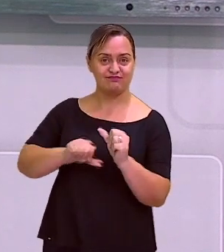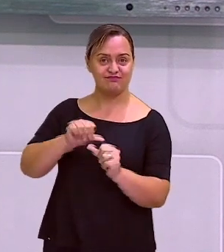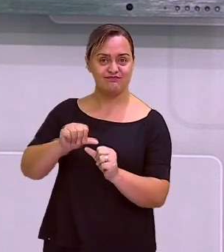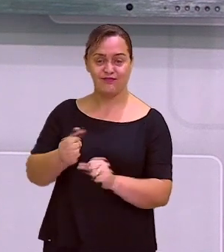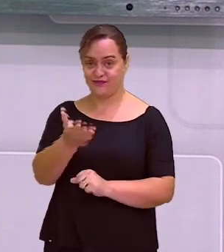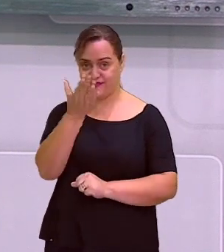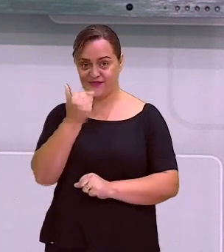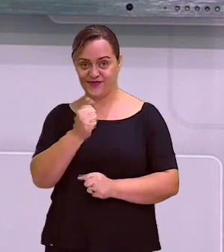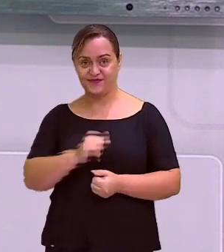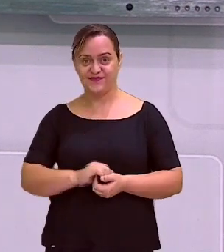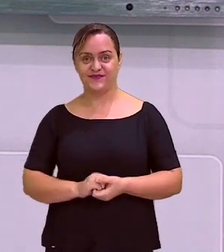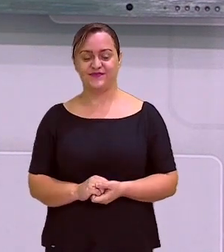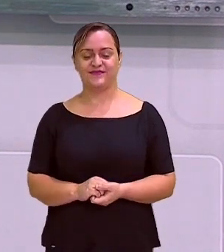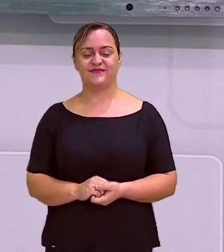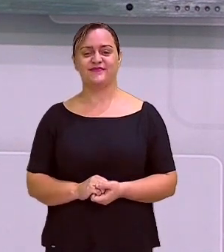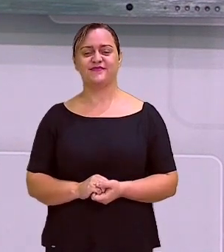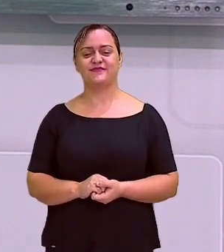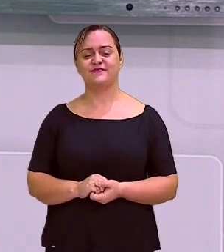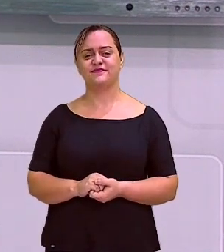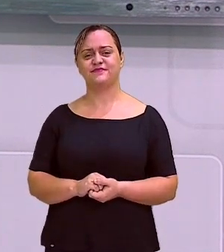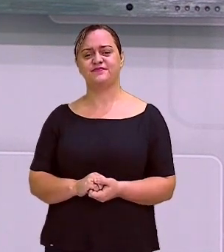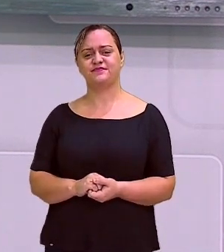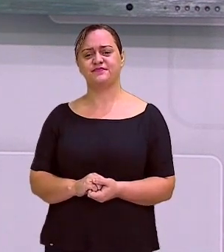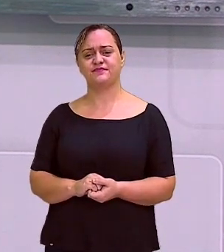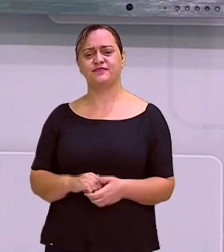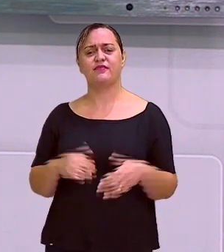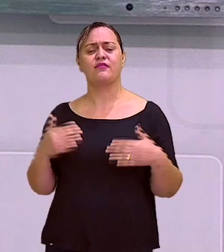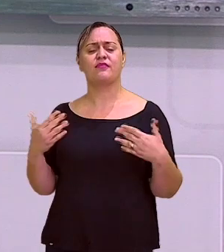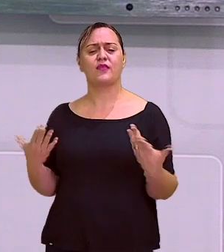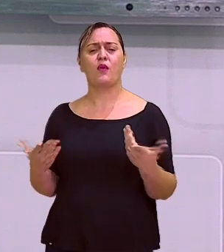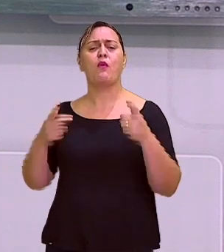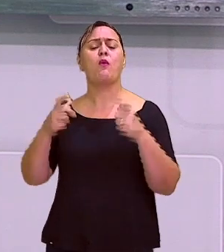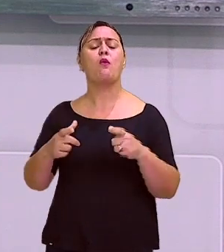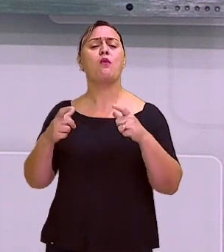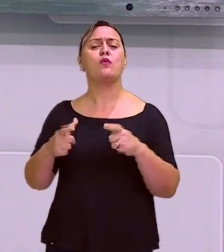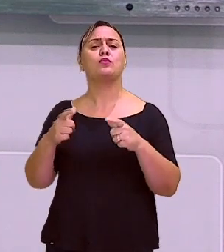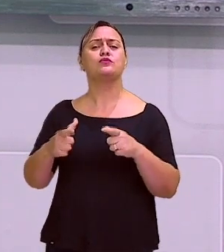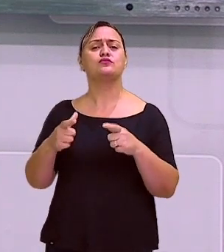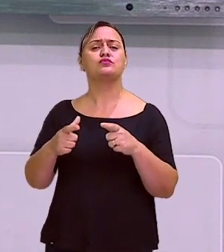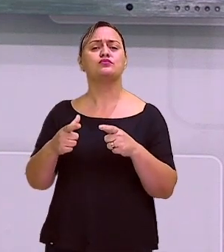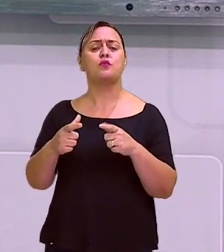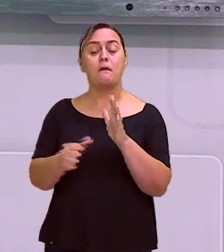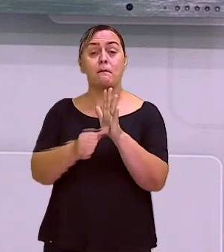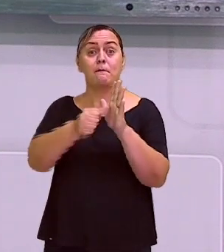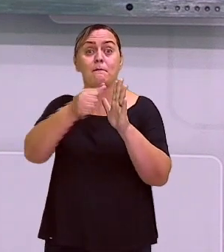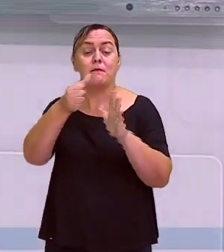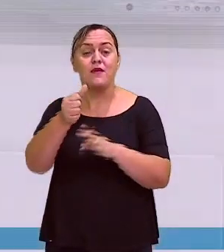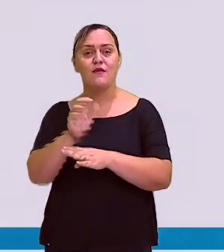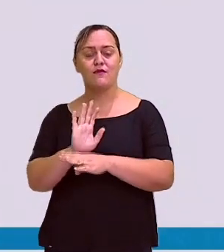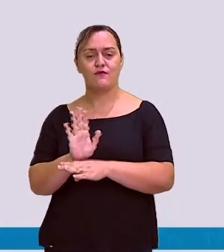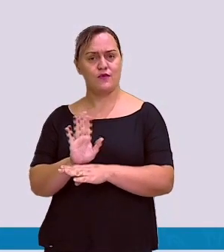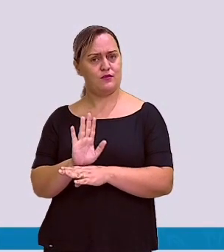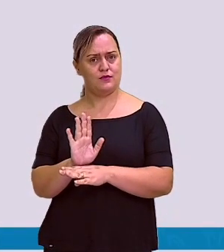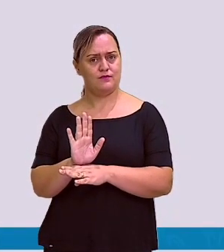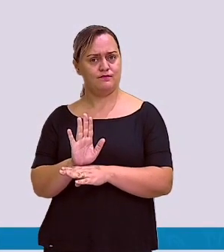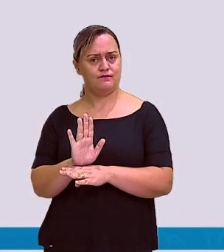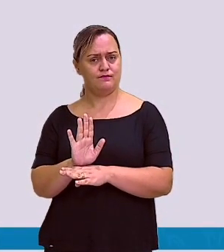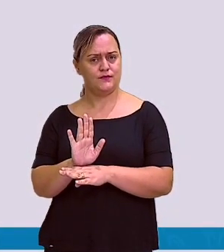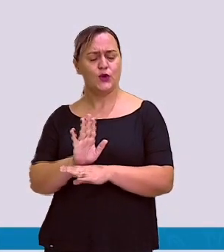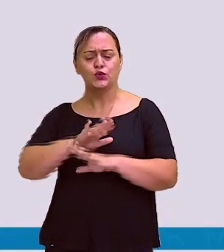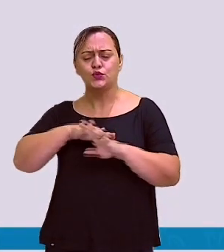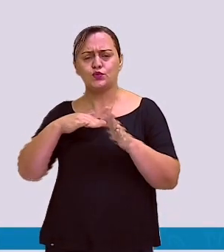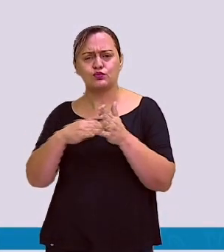Vamos juntos? Então, onde surgiu o primeiro filme? Toda história tem um início. E o